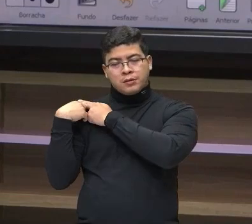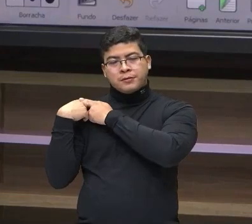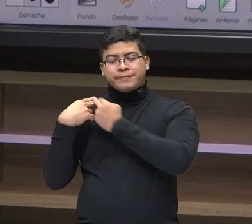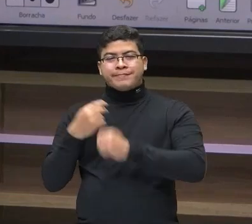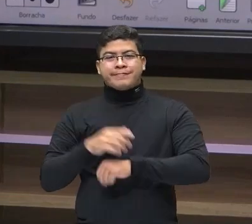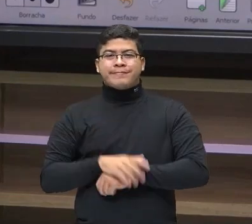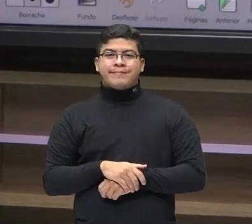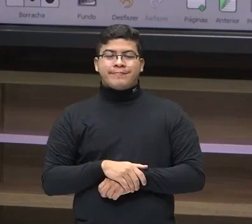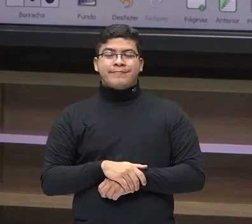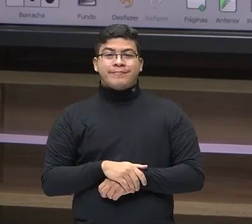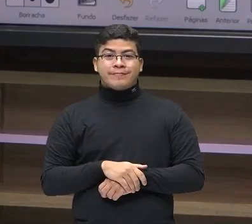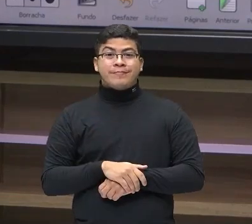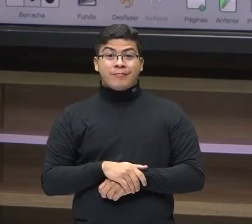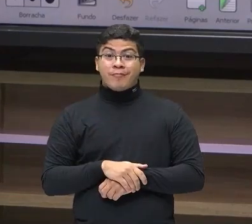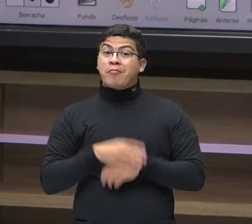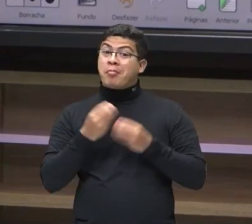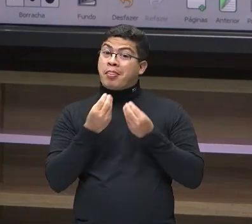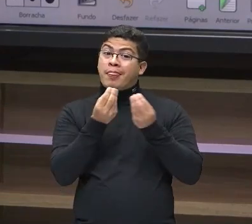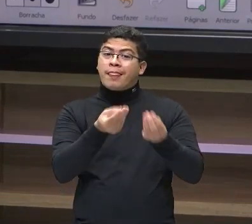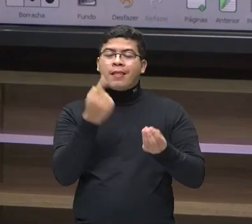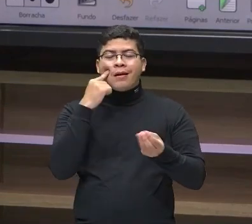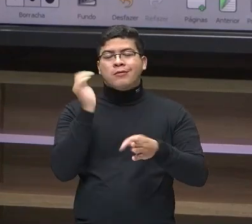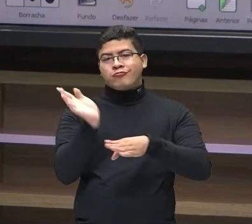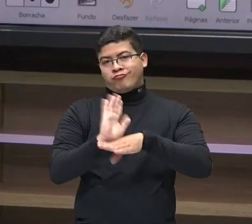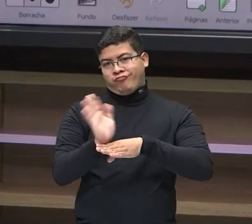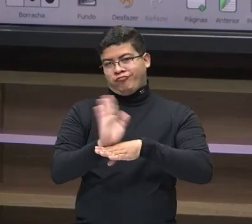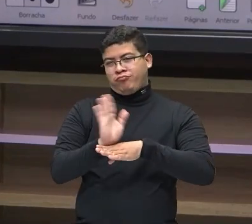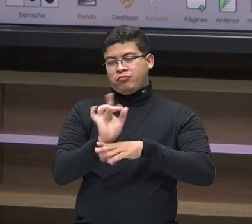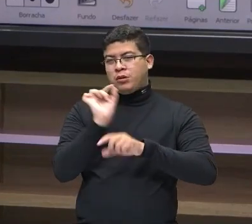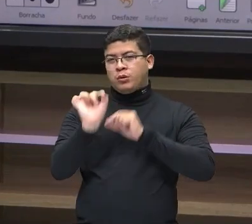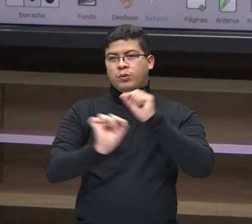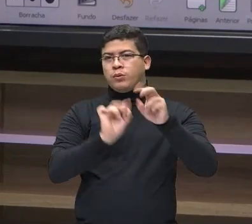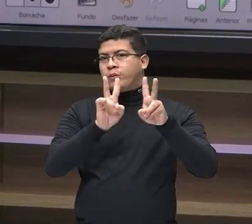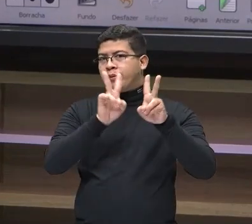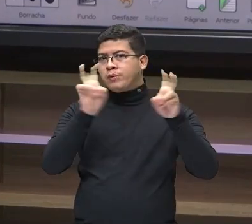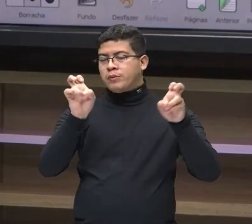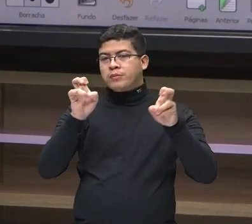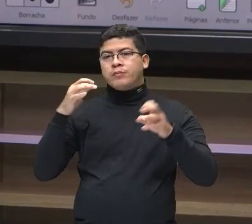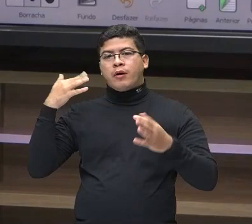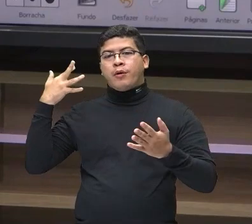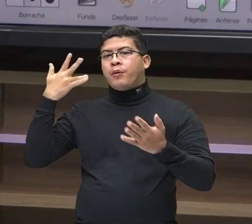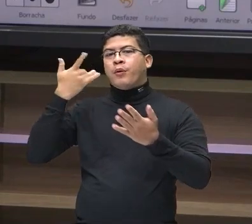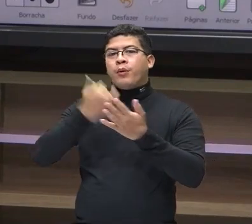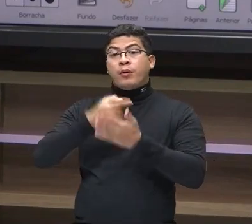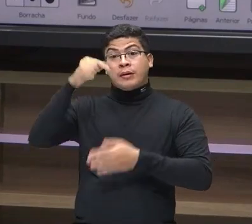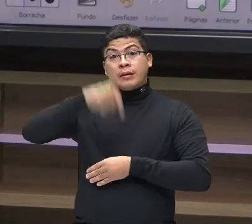bom? E aí a gente trouxe para vocês um vídeo que ele fala sobre a história da vacina no